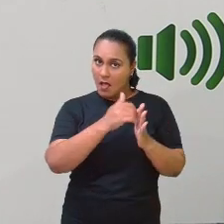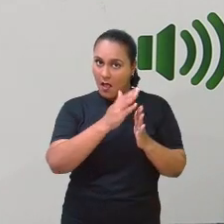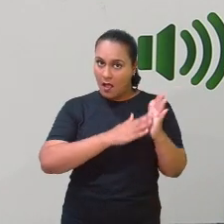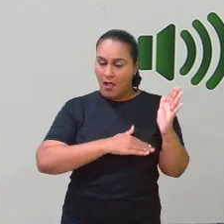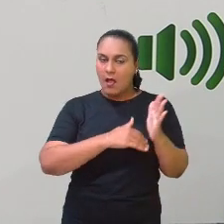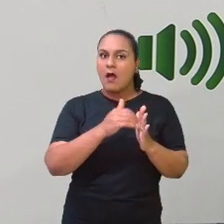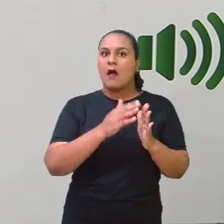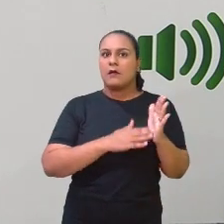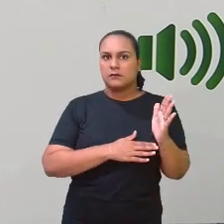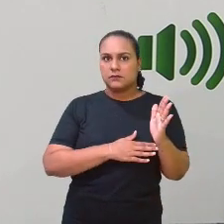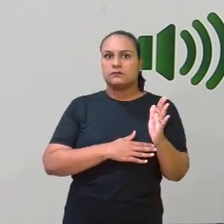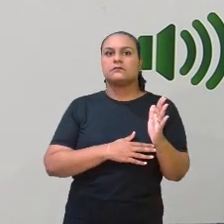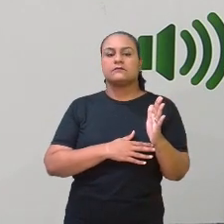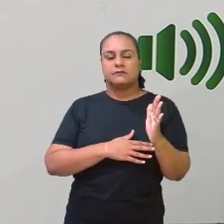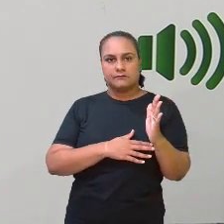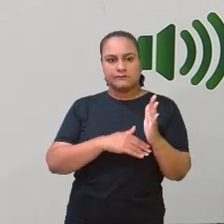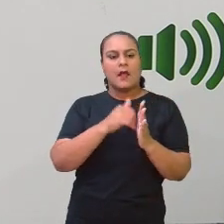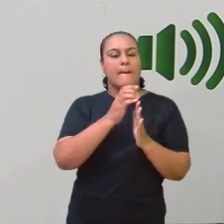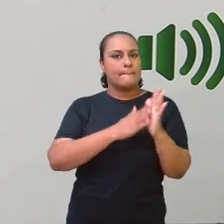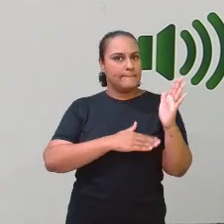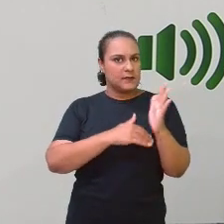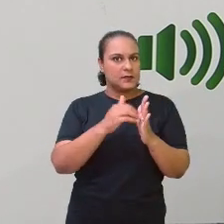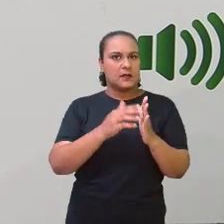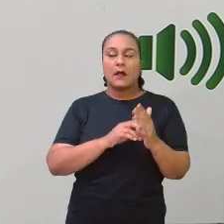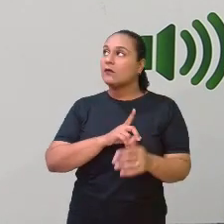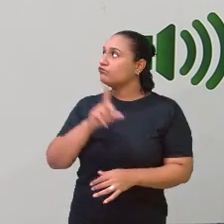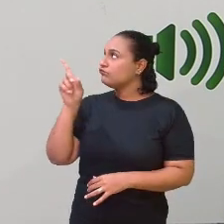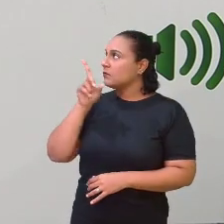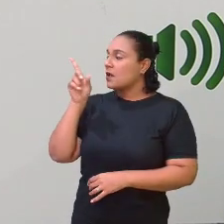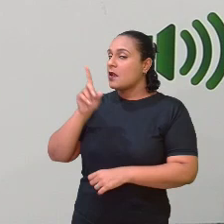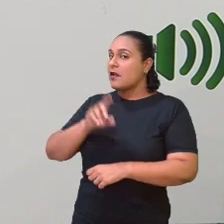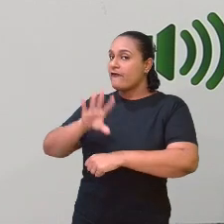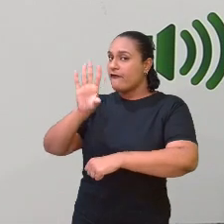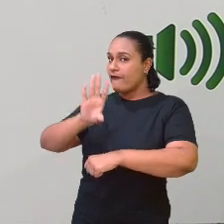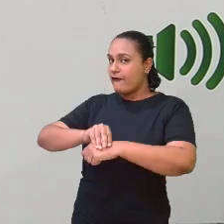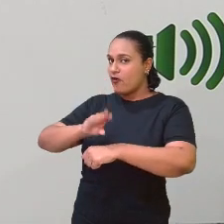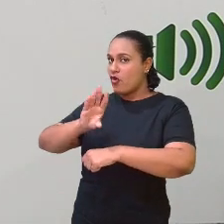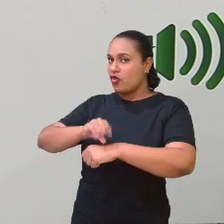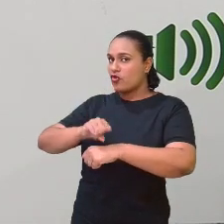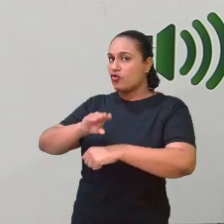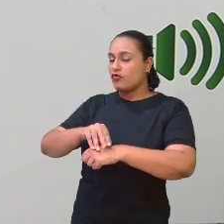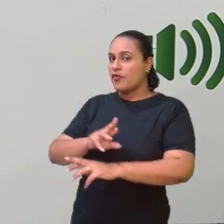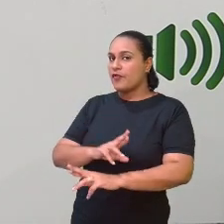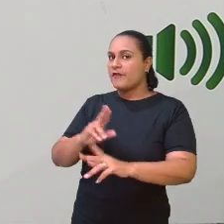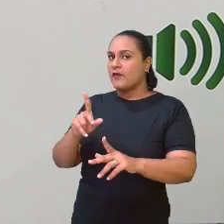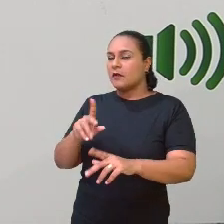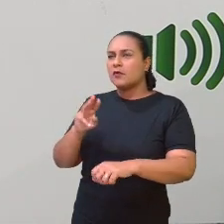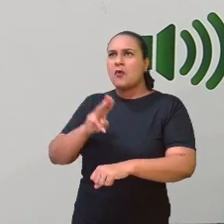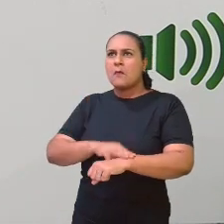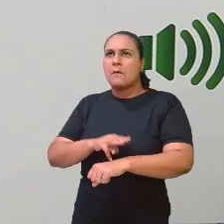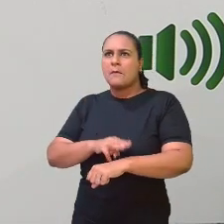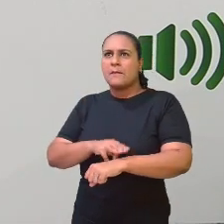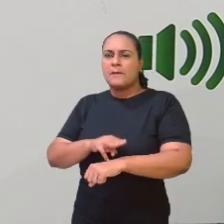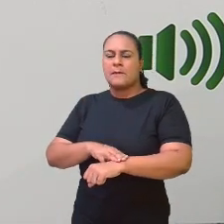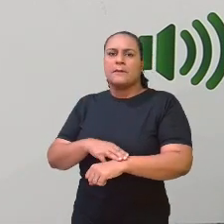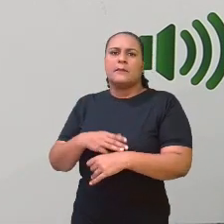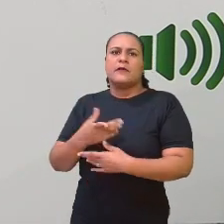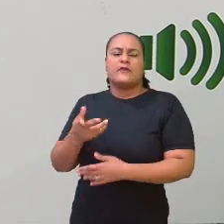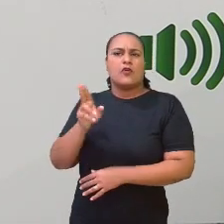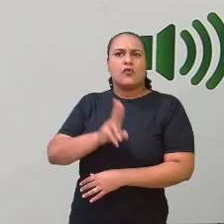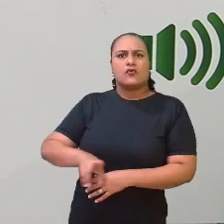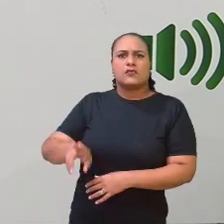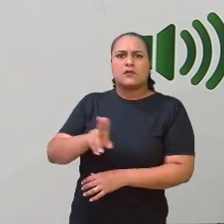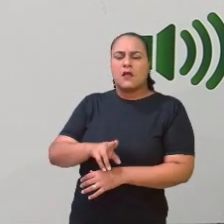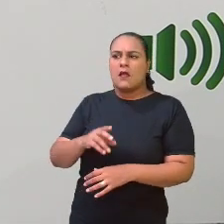fazendo, ele faz ao vivo ou ele pega outros instrumentos para poder realizar essa arte. A fotografia não, é naquele momento. Você